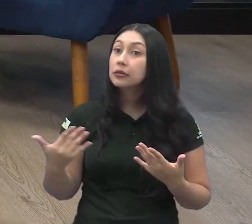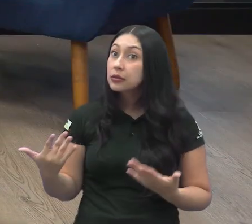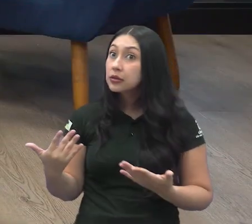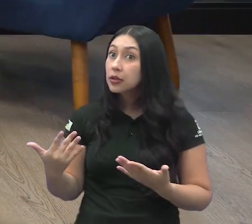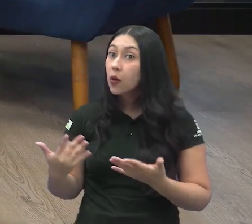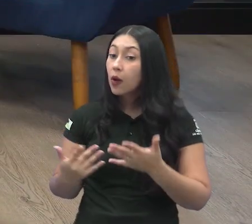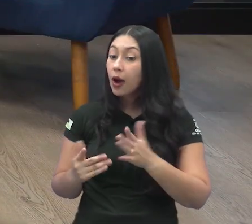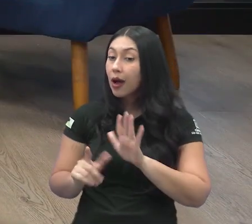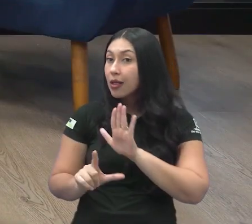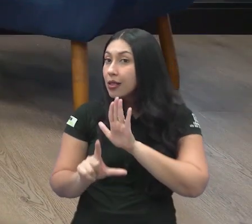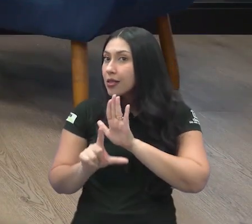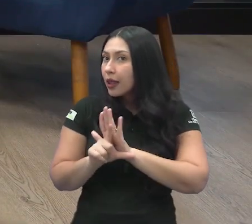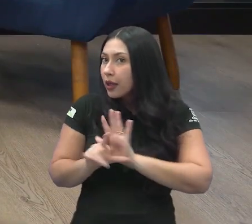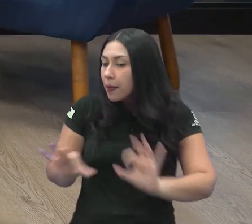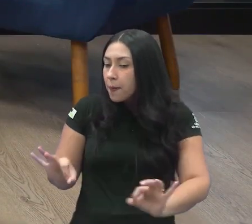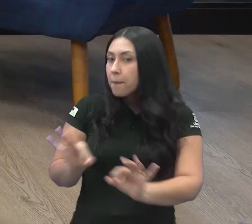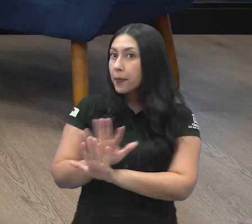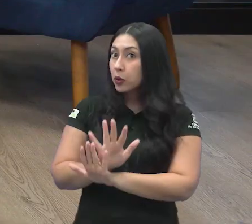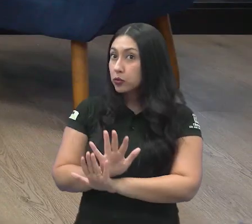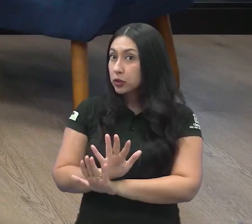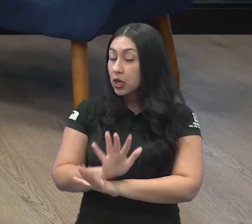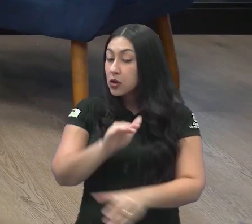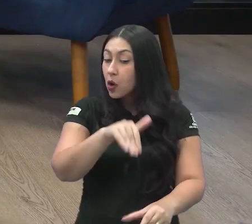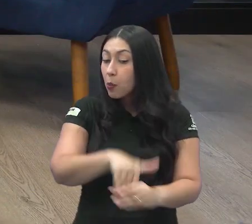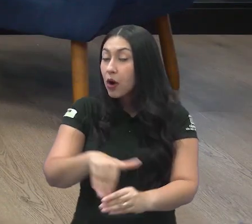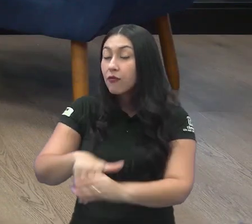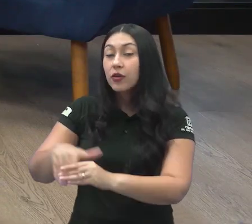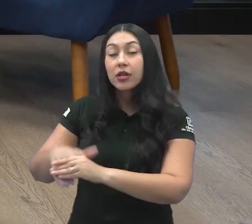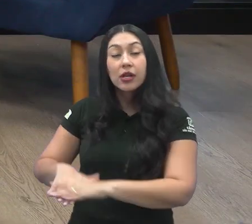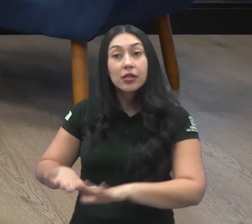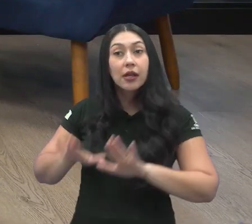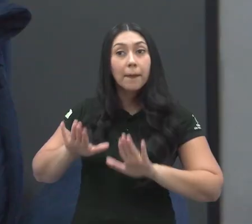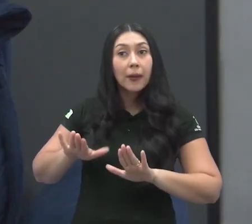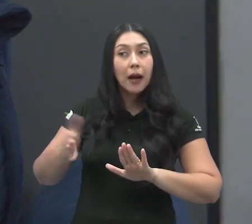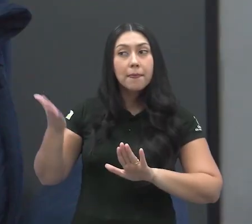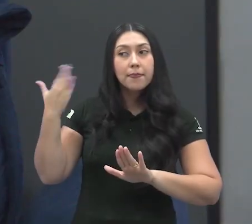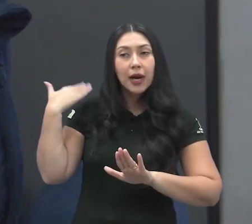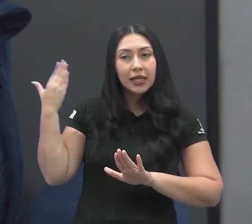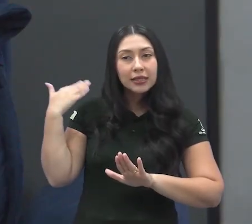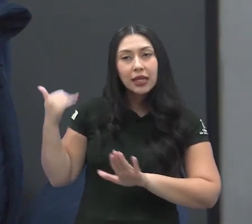essa lei ela está pronta para ser votada. Na verdade, essa lei eu já